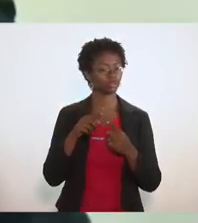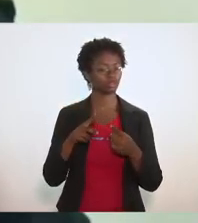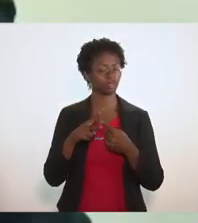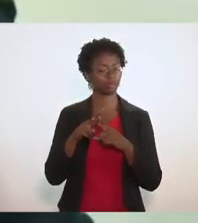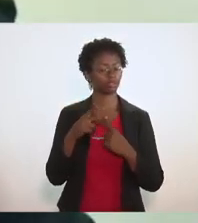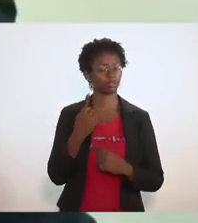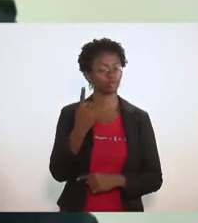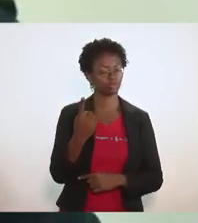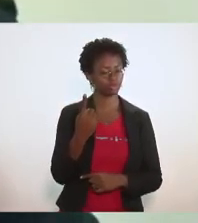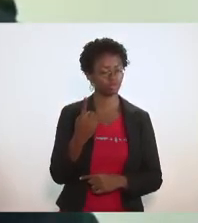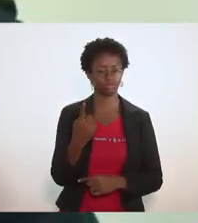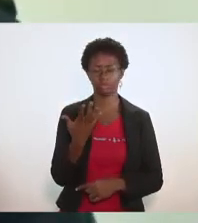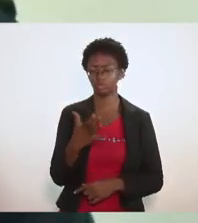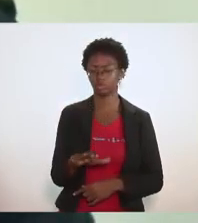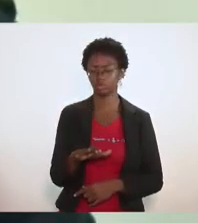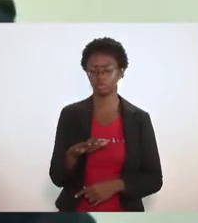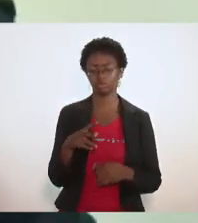pauta.